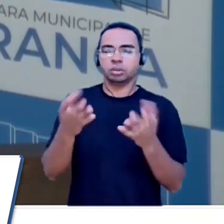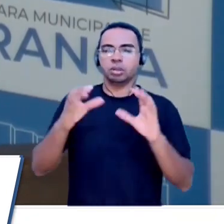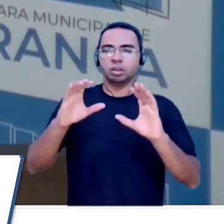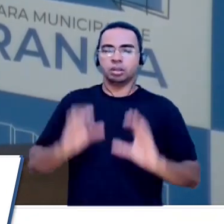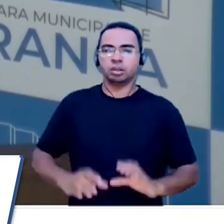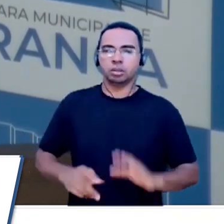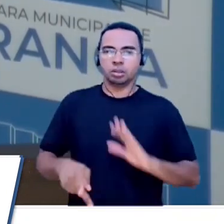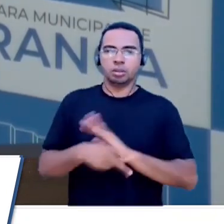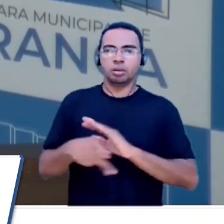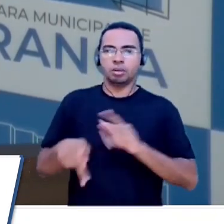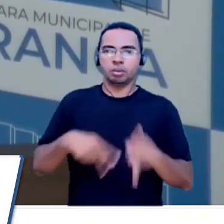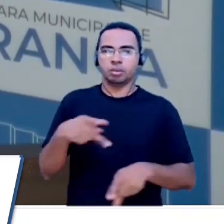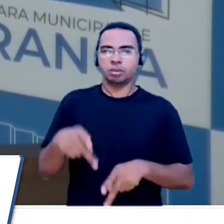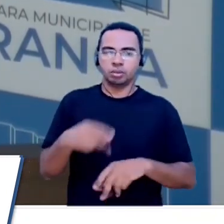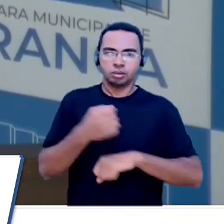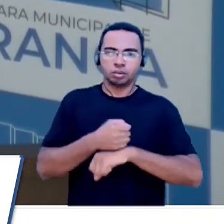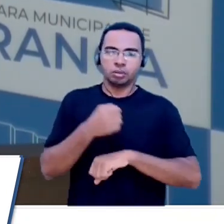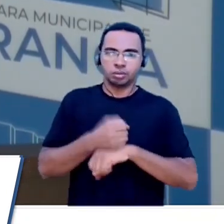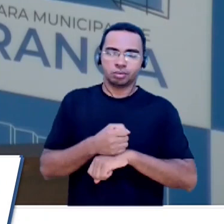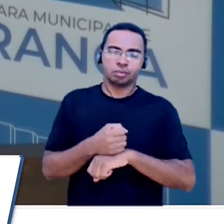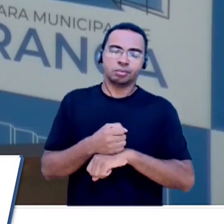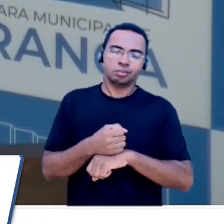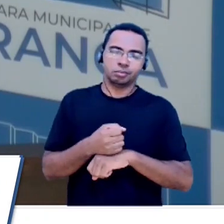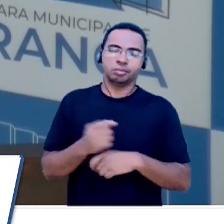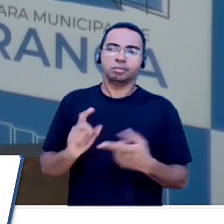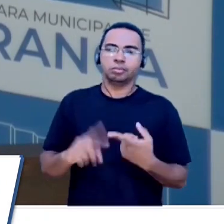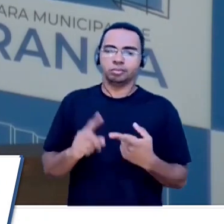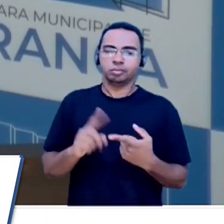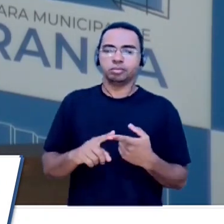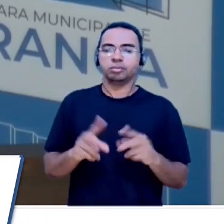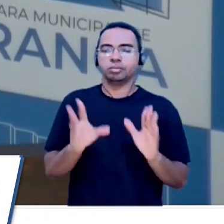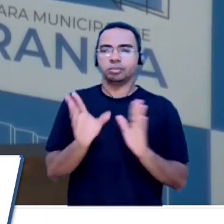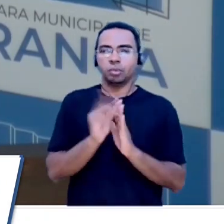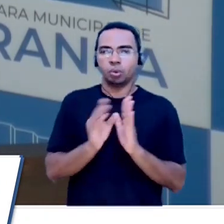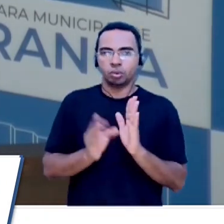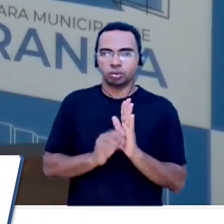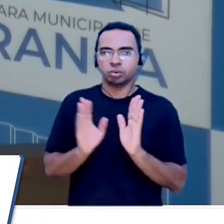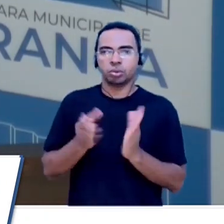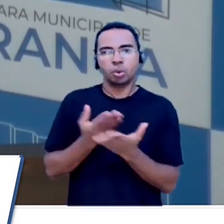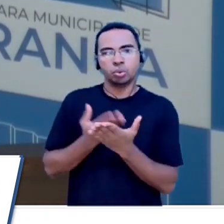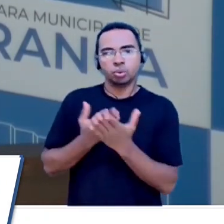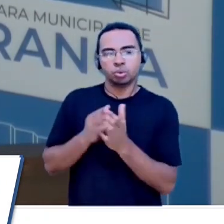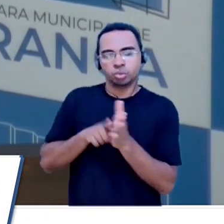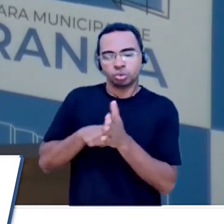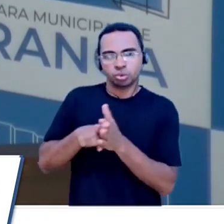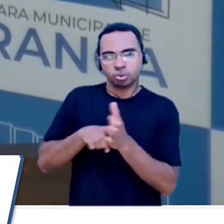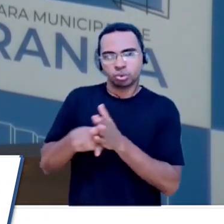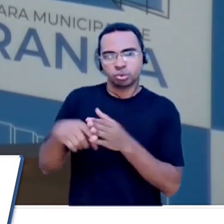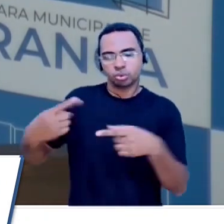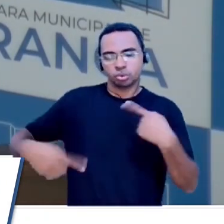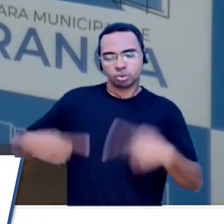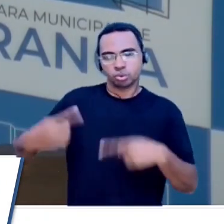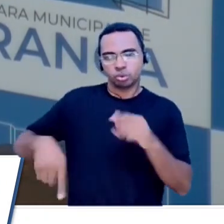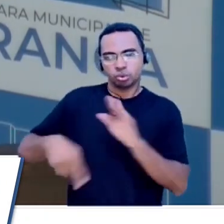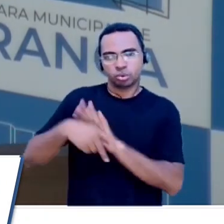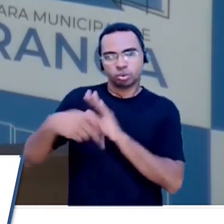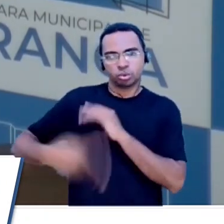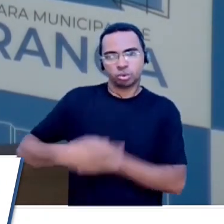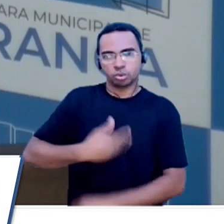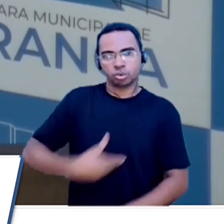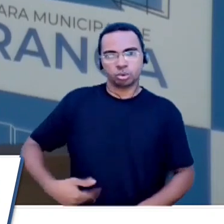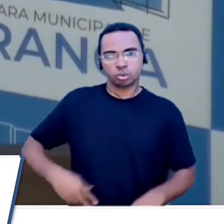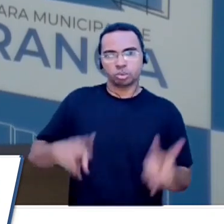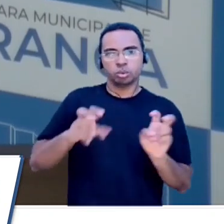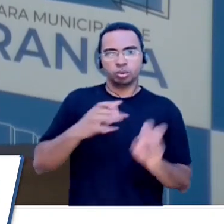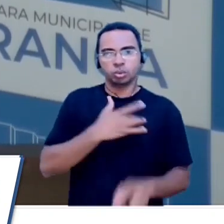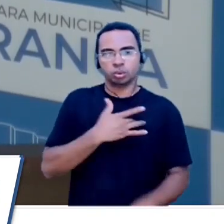francana. E o assunto que eu estudei e fiz a pesquisa são políticas públicas de saúde